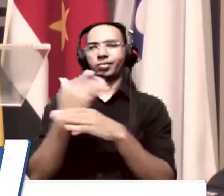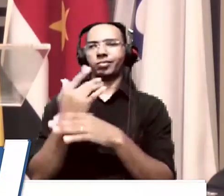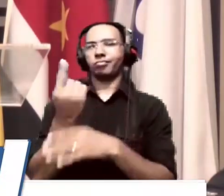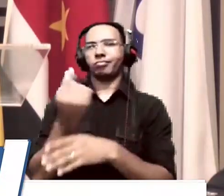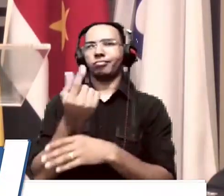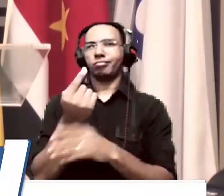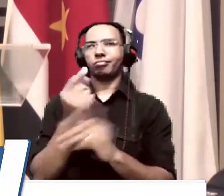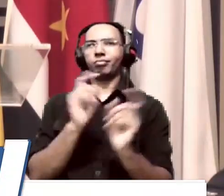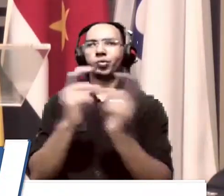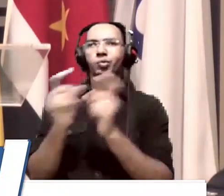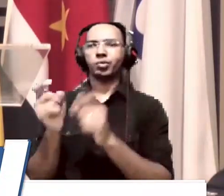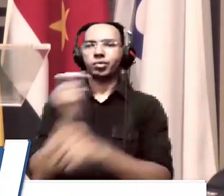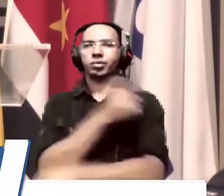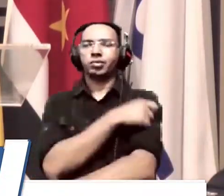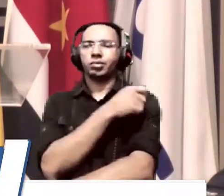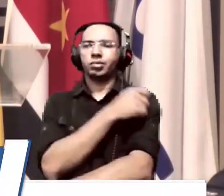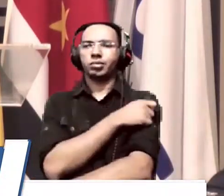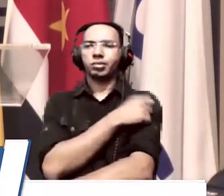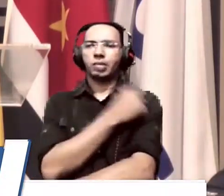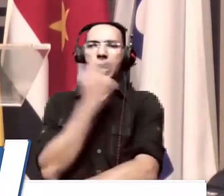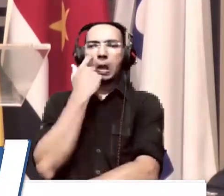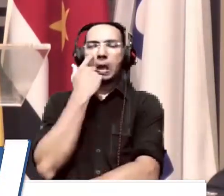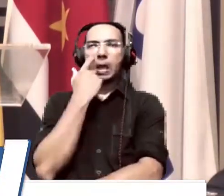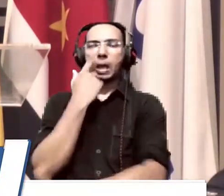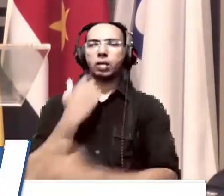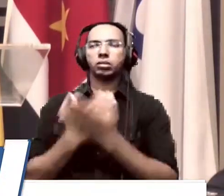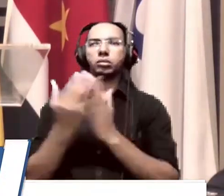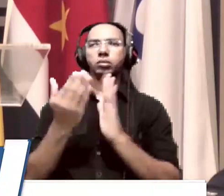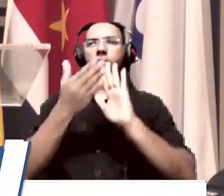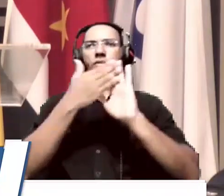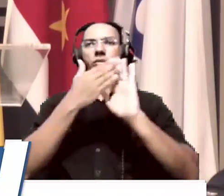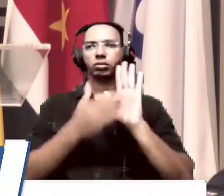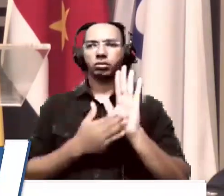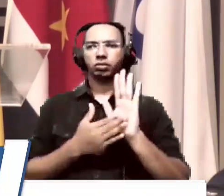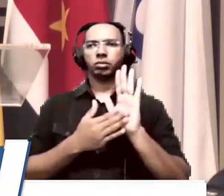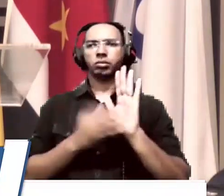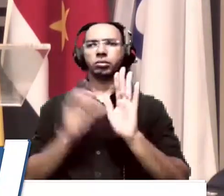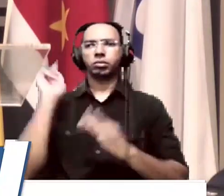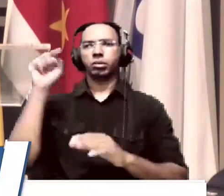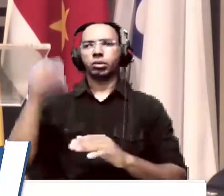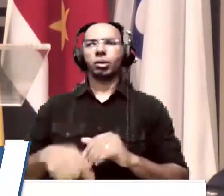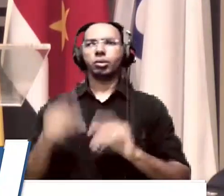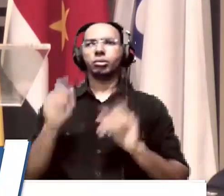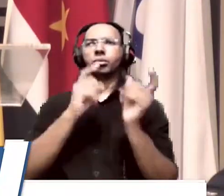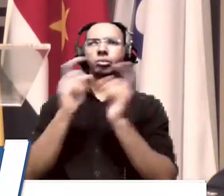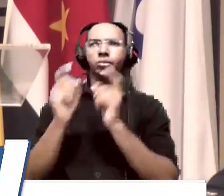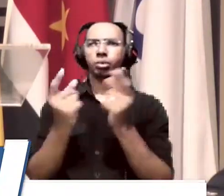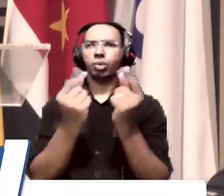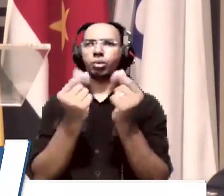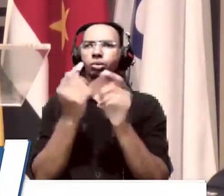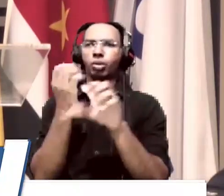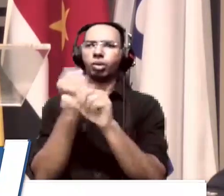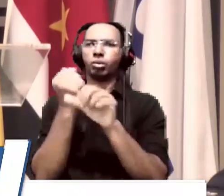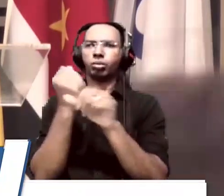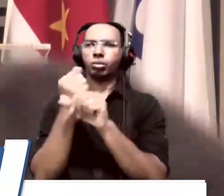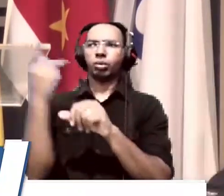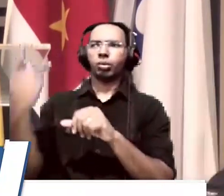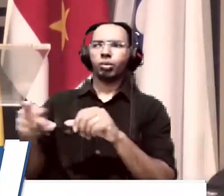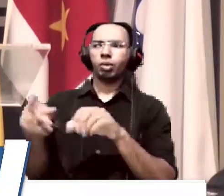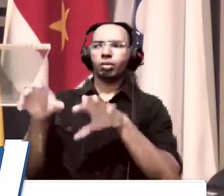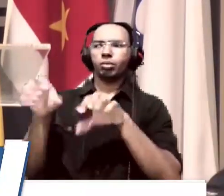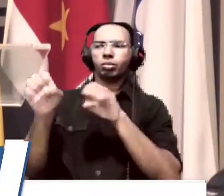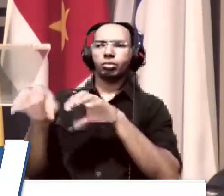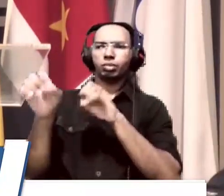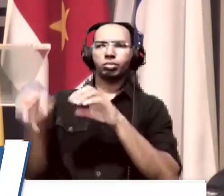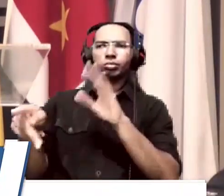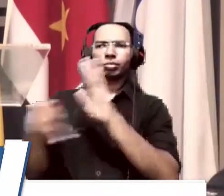com os estudantes. Então, que a gente comece a pautar isso. Será que a gente está discutindo o orçamento que é destinado para a educação na nossa cidade,